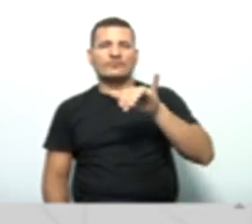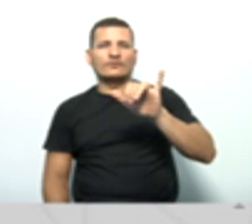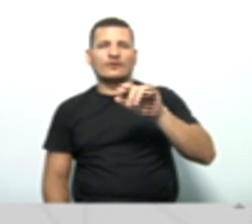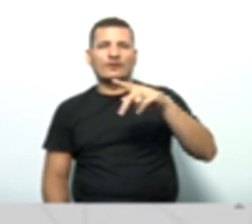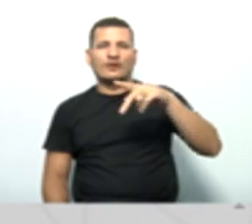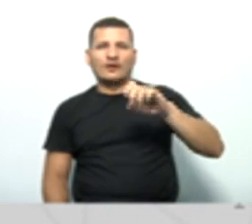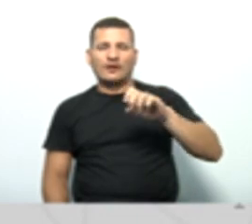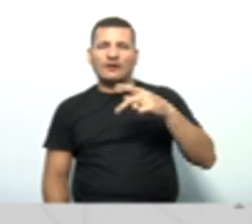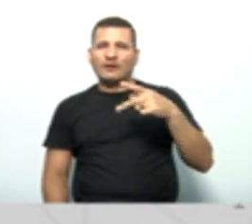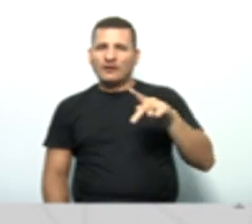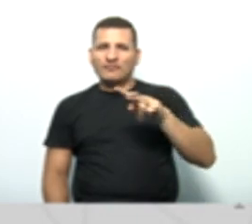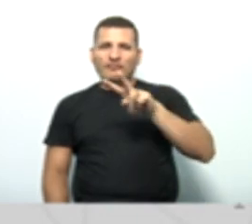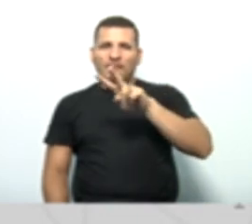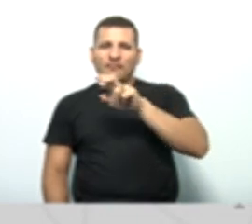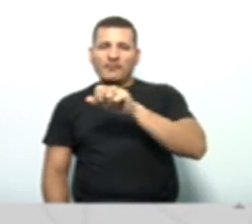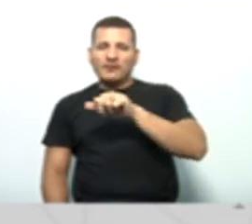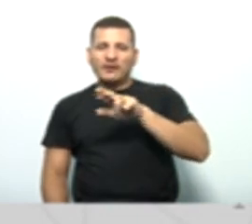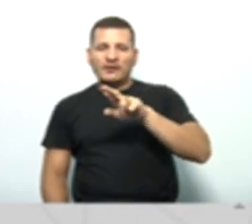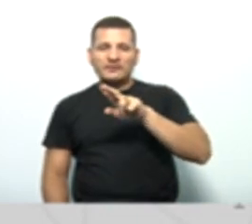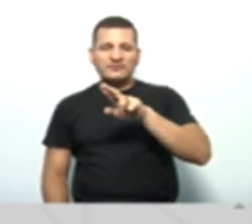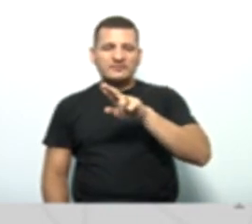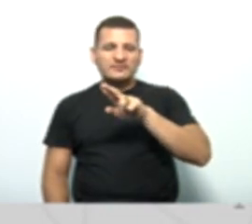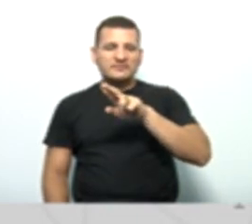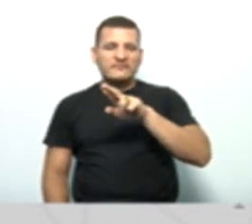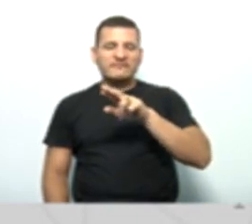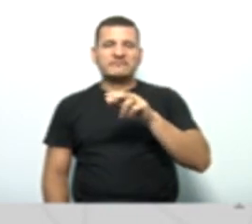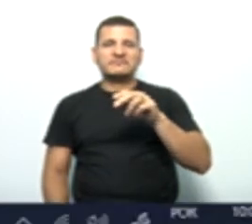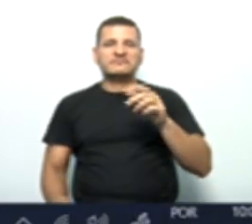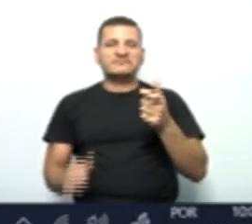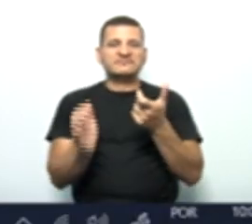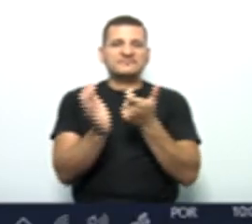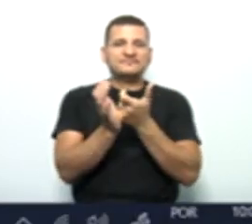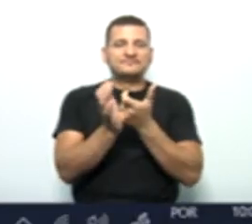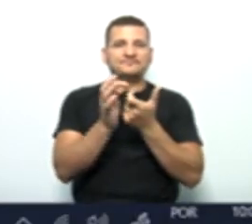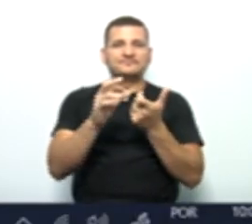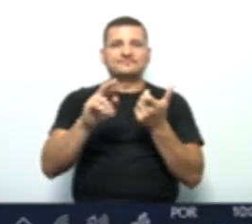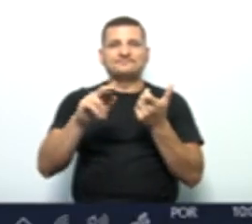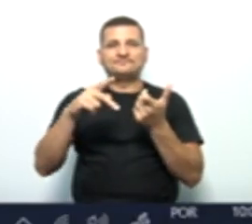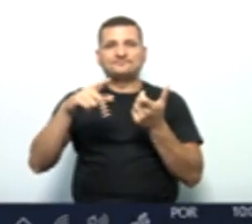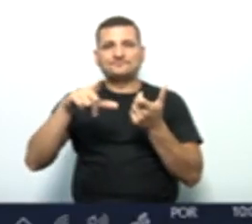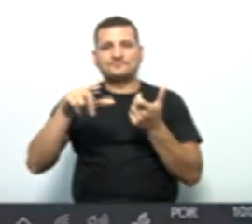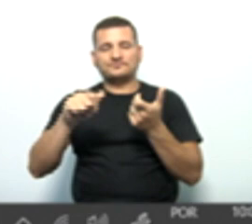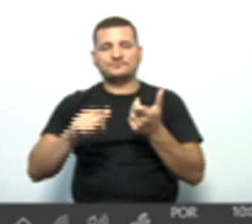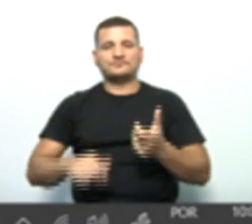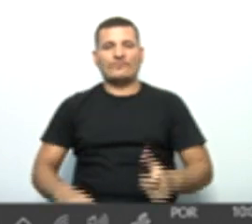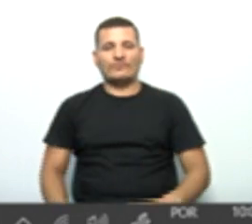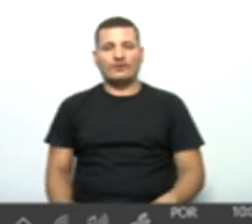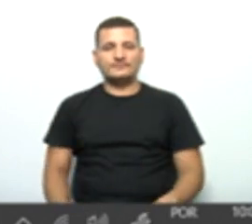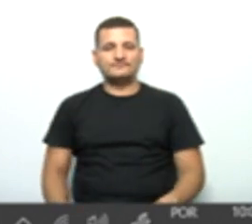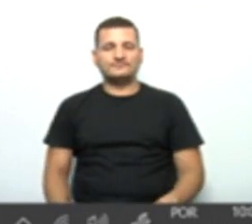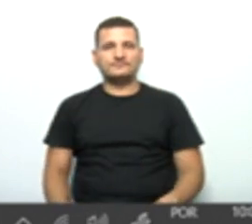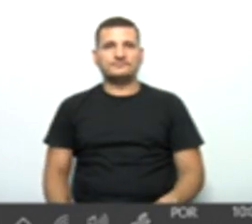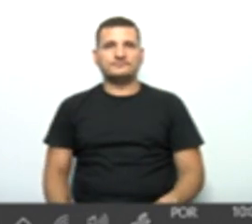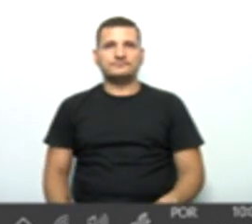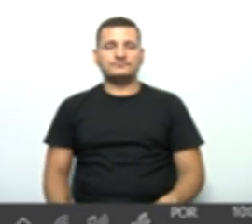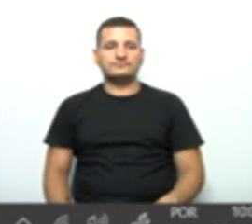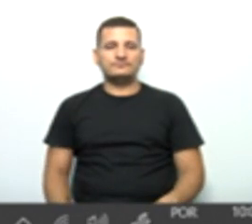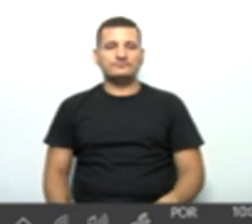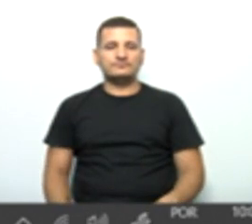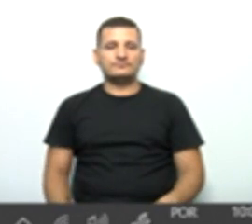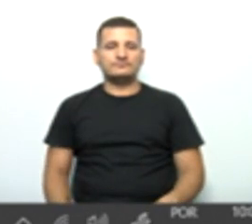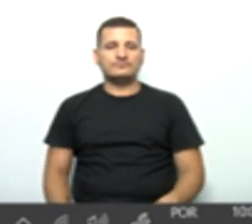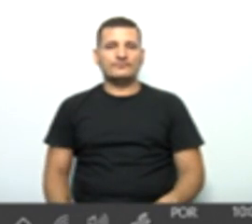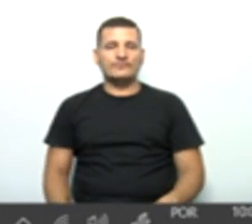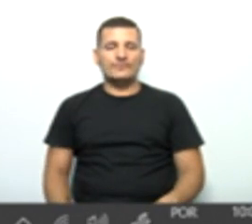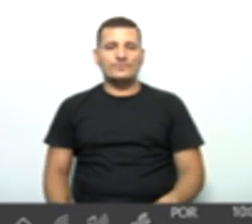ó, é a do tipo var, que é a do tipo tupla. Ok? Então, eu vou sair daqui, vou vir aqui no Python, vou construir ela